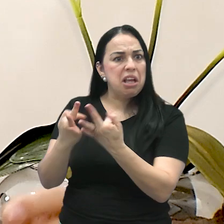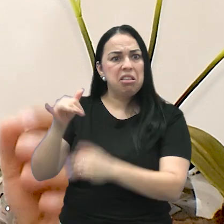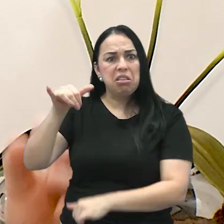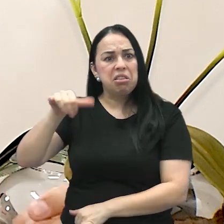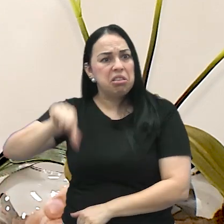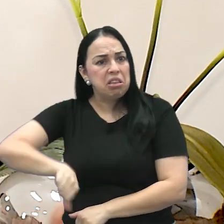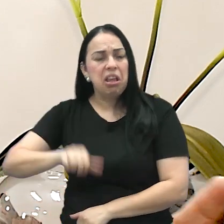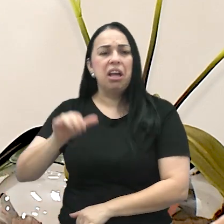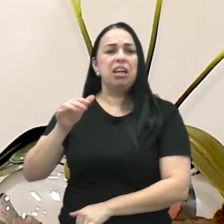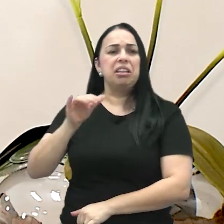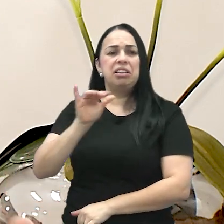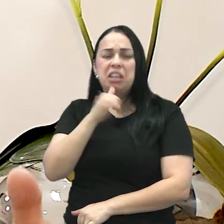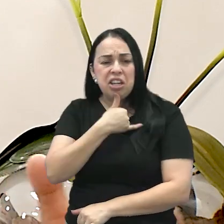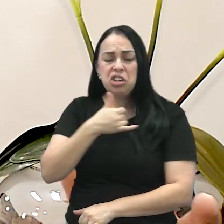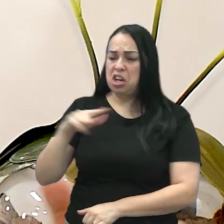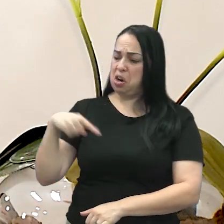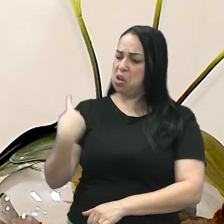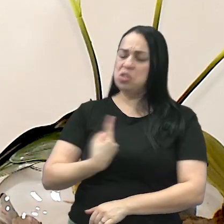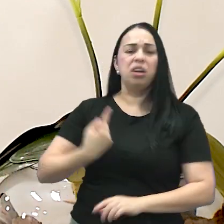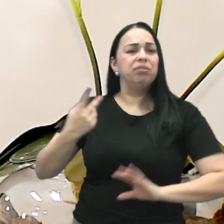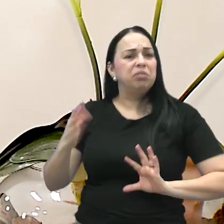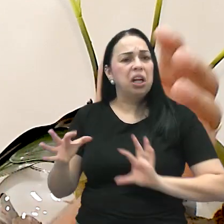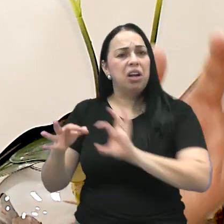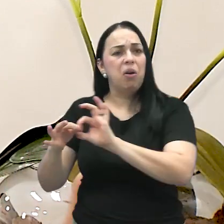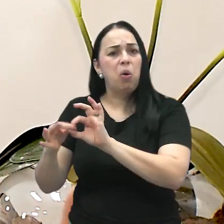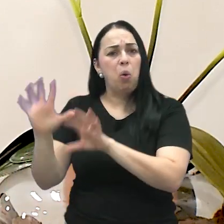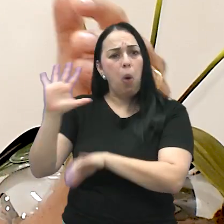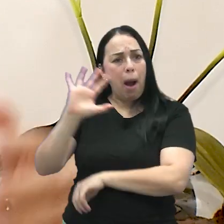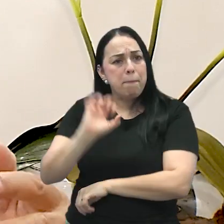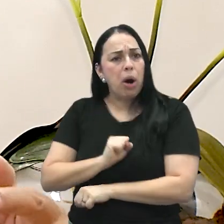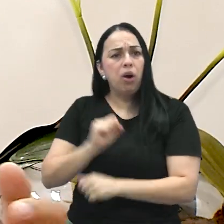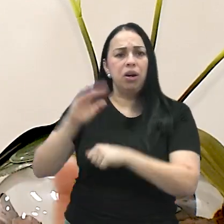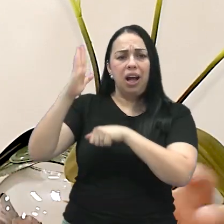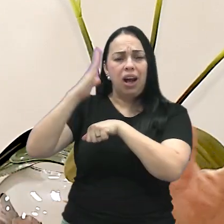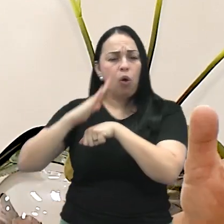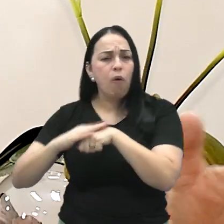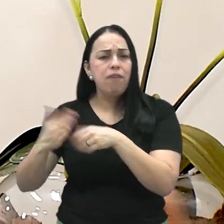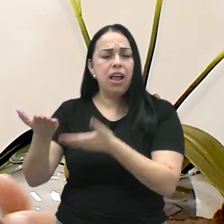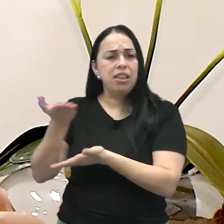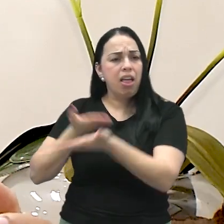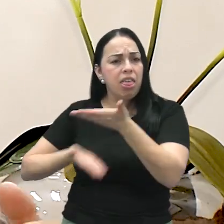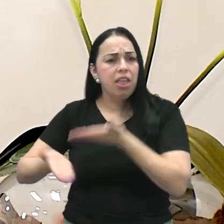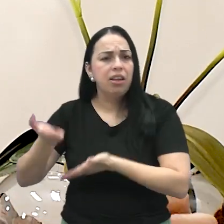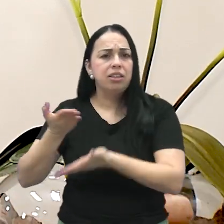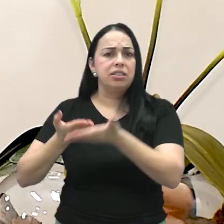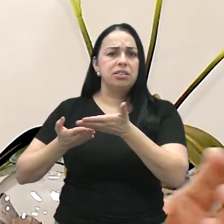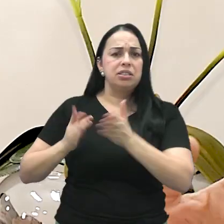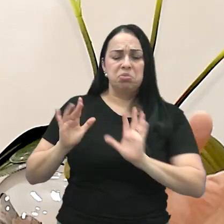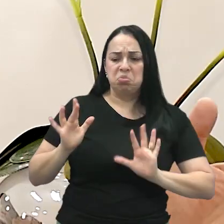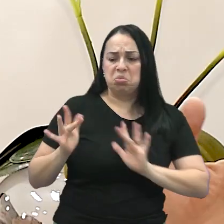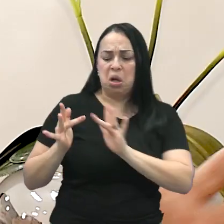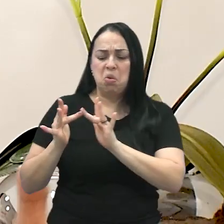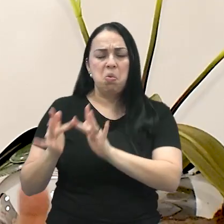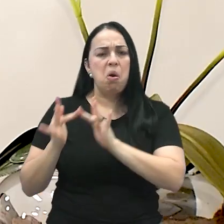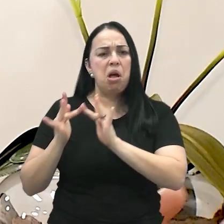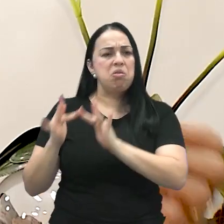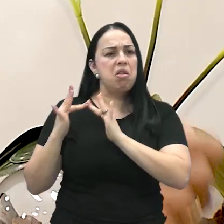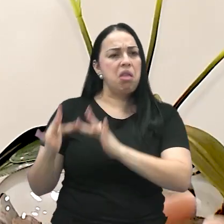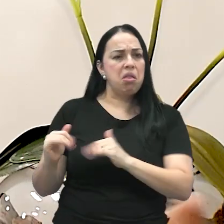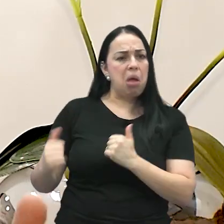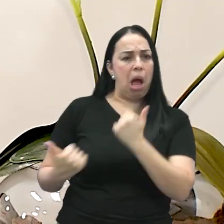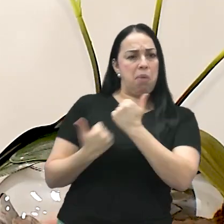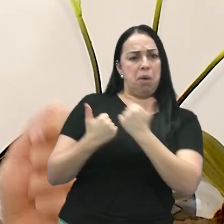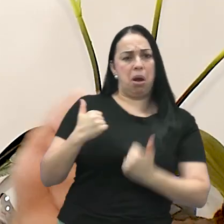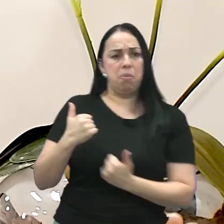Eu cheguei e conversei. Falei, vamos unir forças. O carinho, o amor, a conversa. E você se aproxima mais,